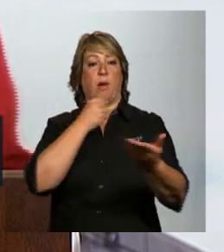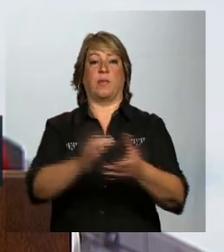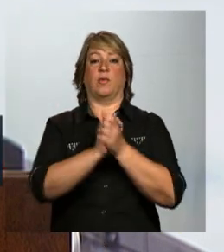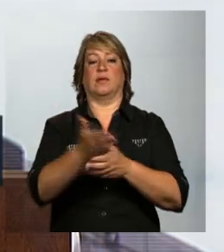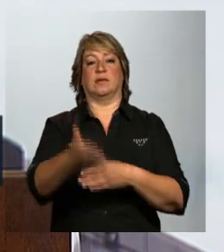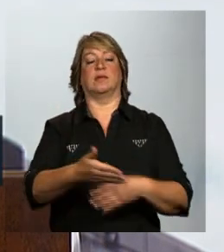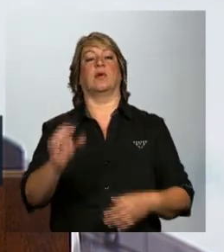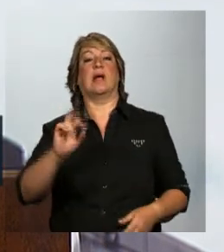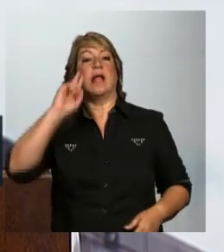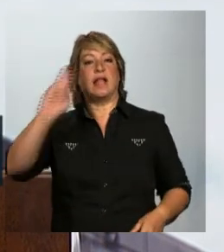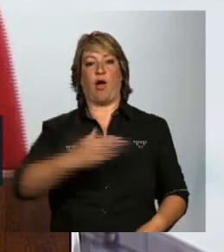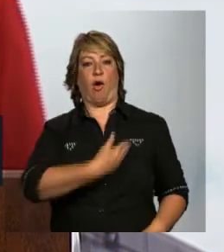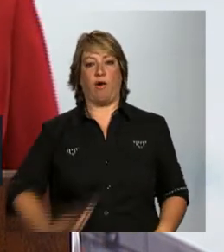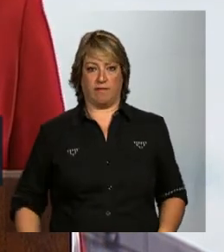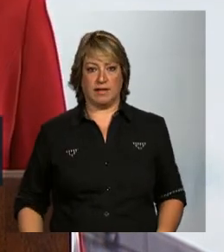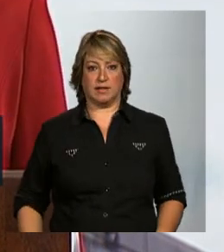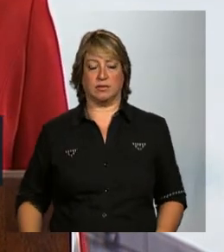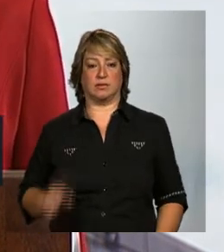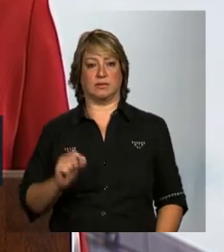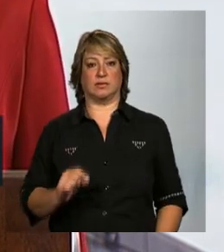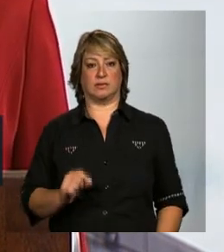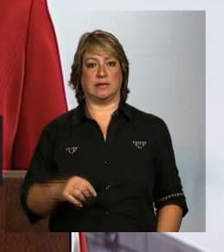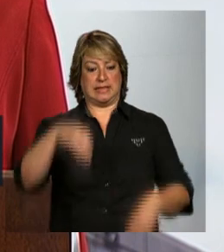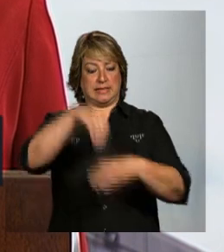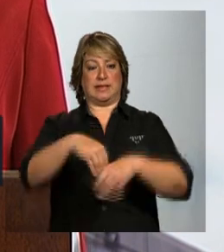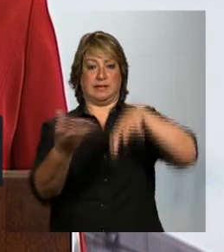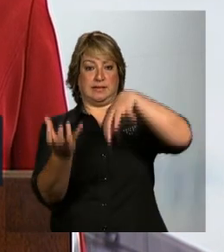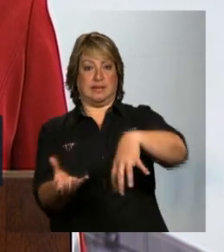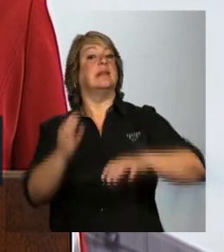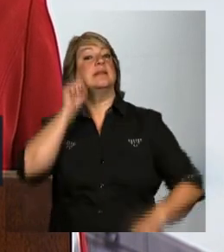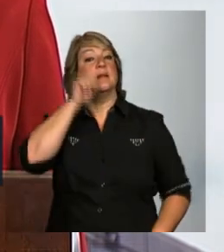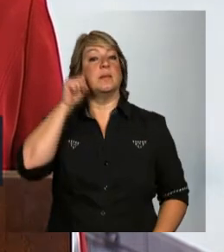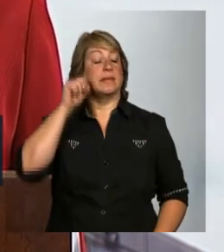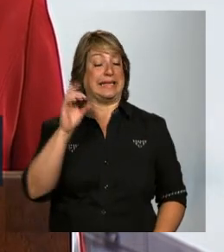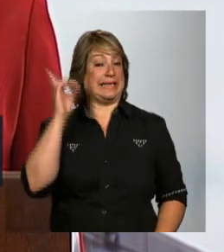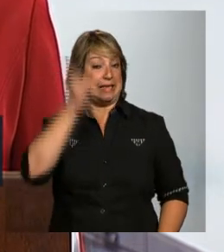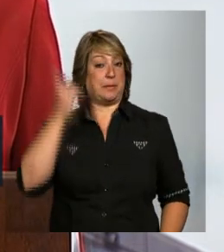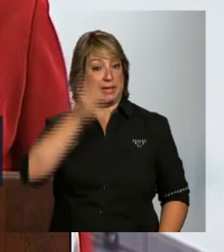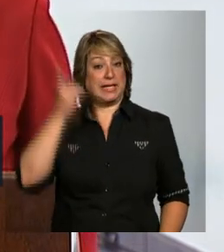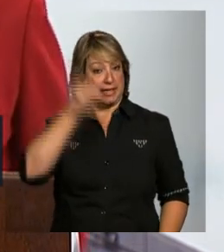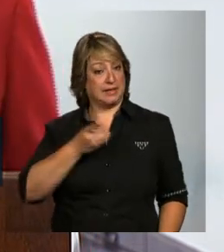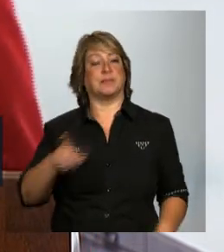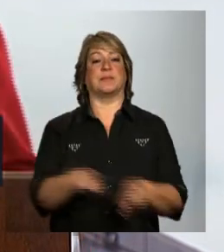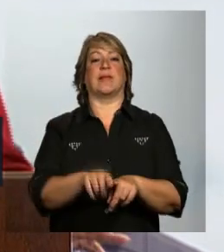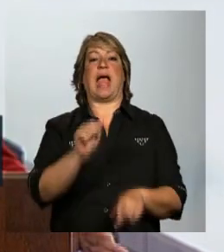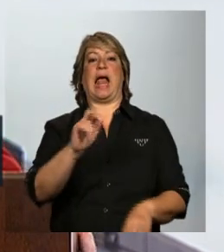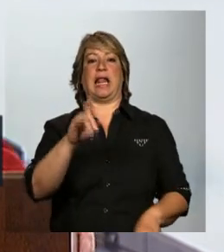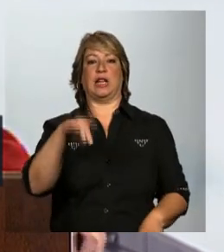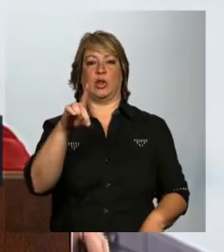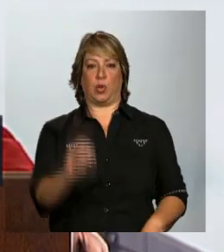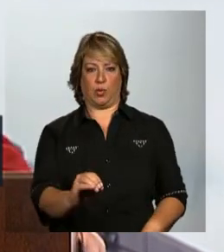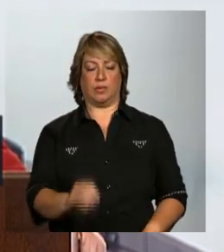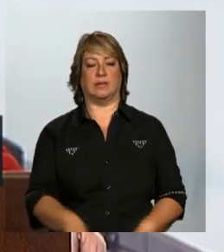cumprimentando o nosso líder do Governo na Câmara dos Deputados Deputado Arlindo chinaglia